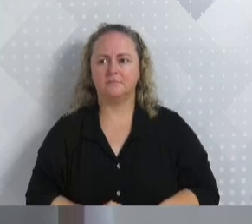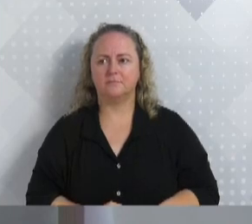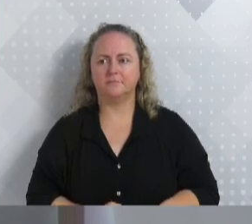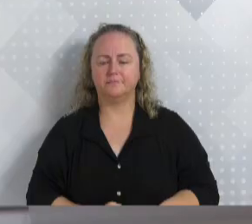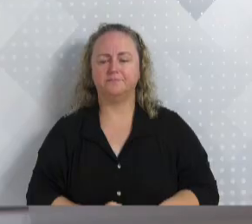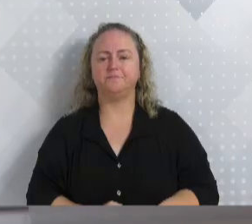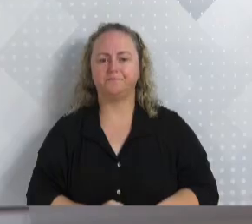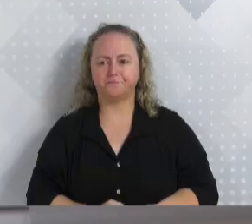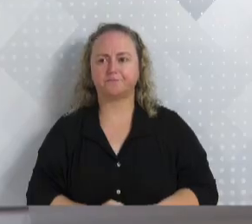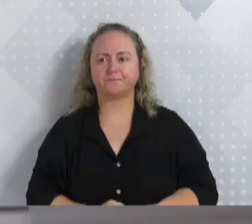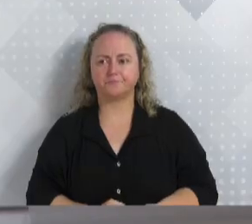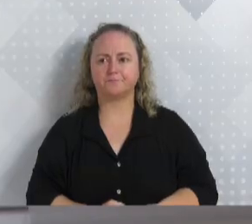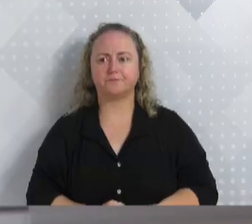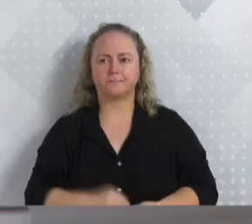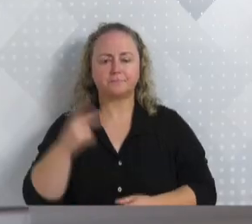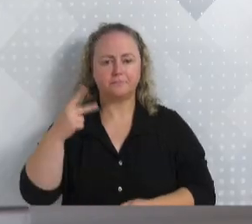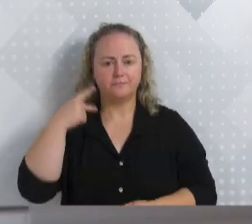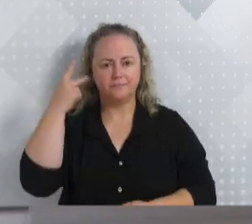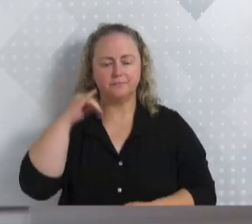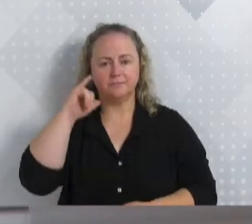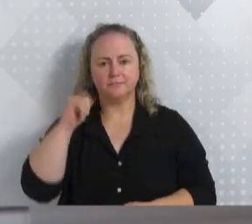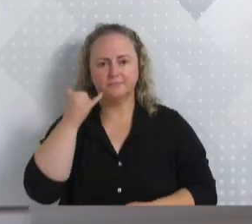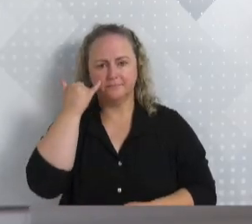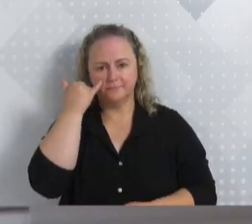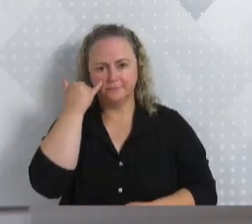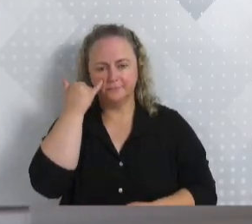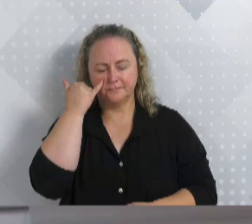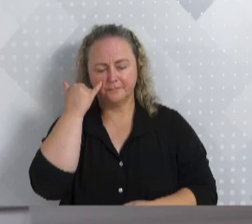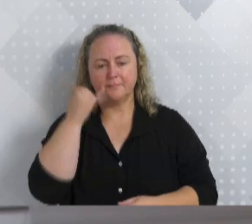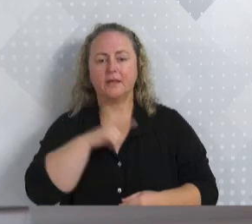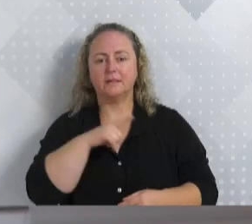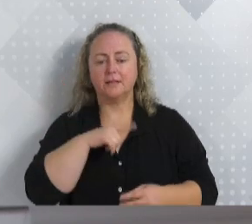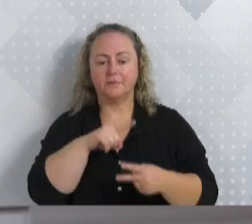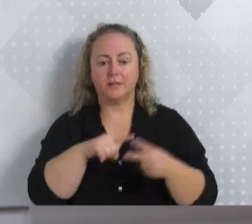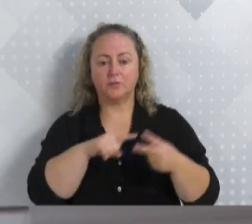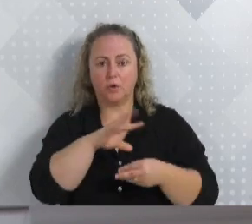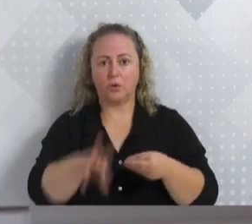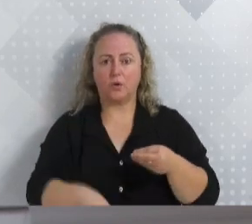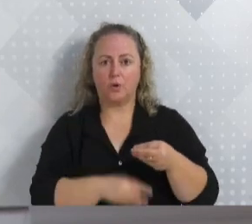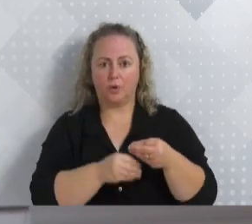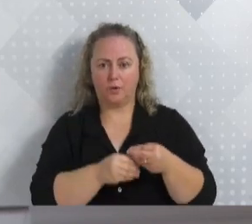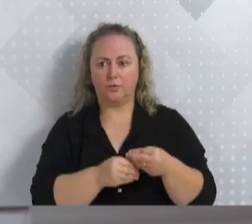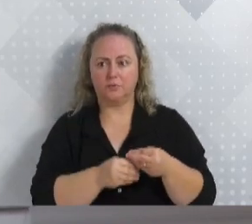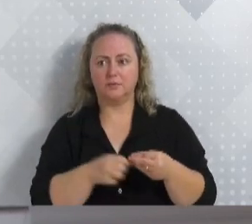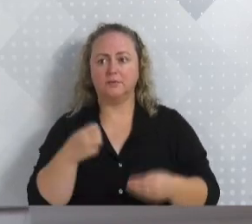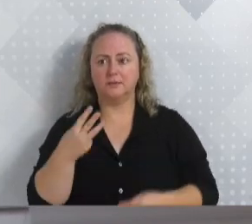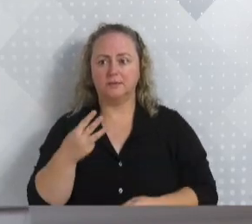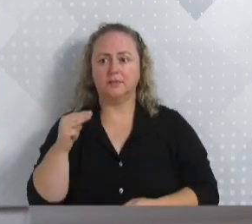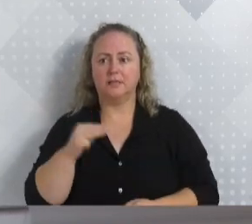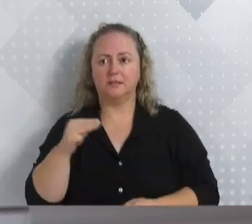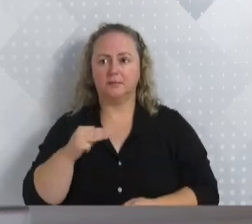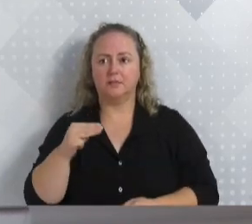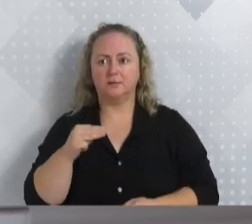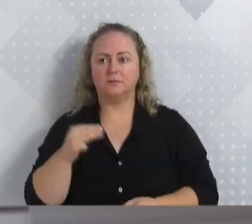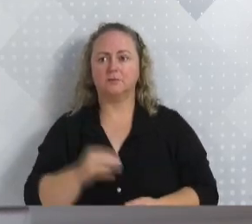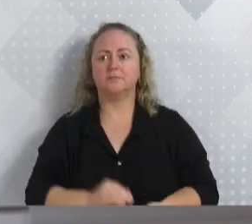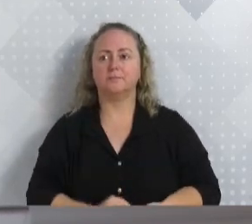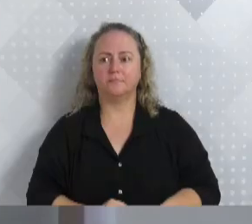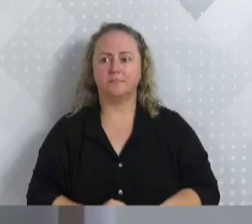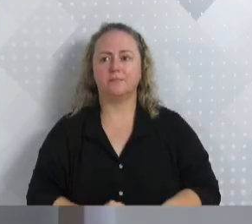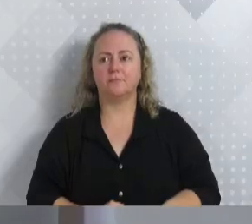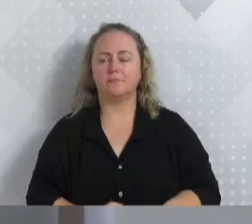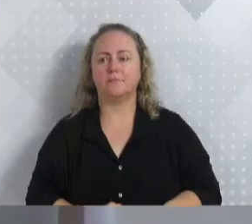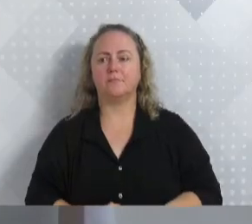Vereador João Paulo, em virtude de 2 apartes. Três minutos, Vossa Excelência poder